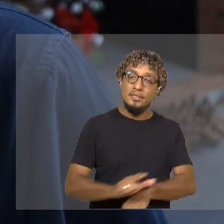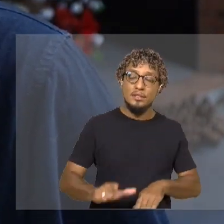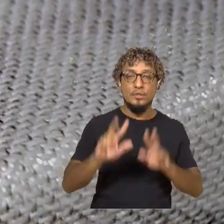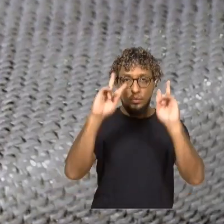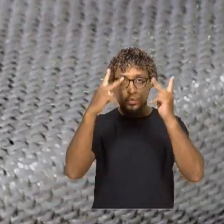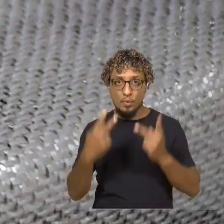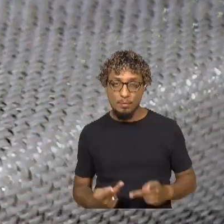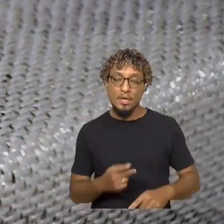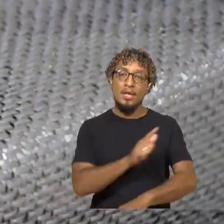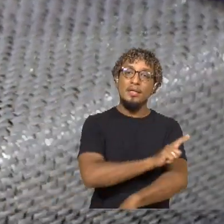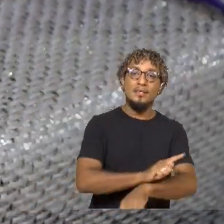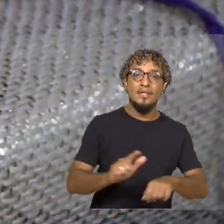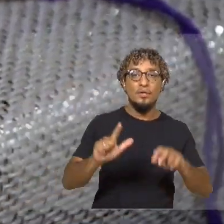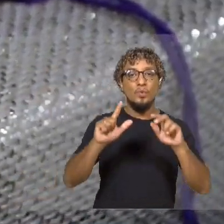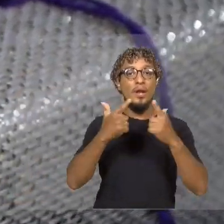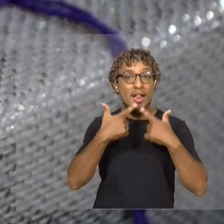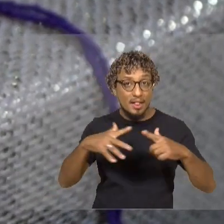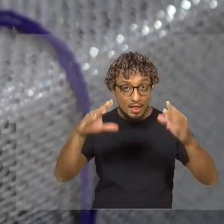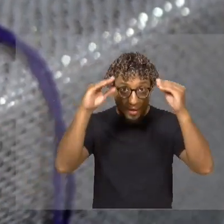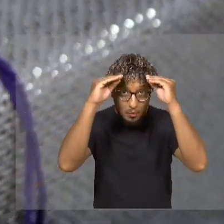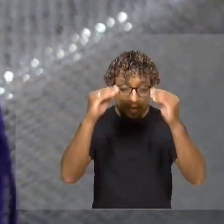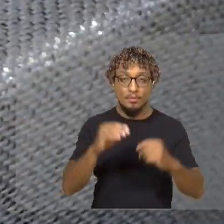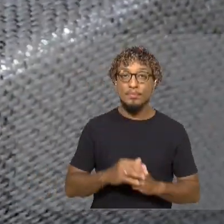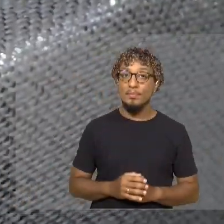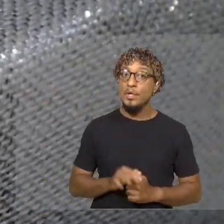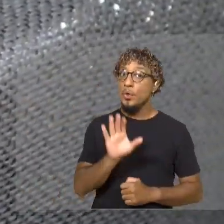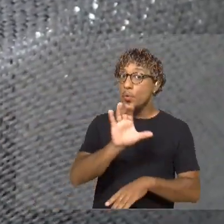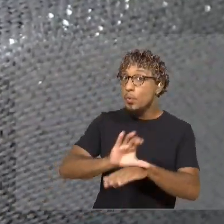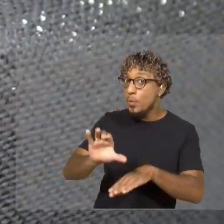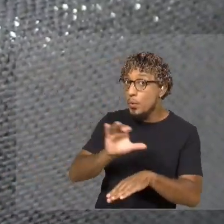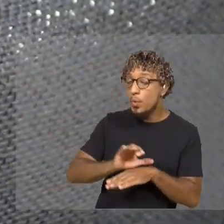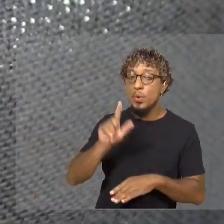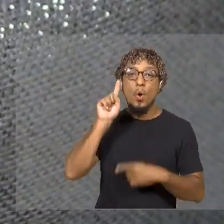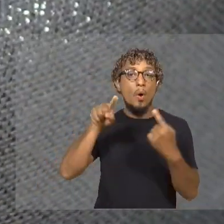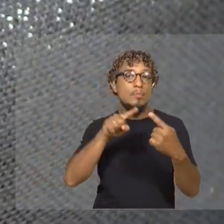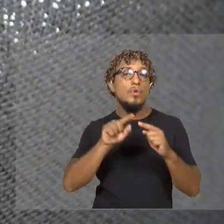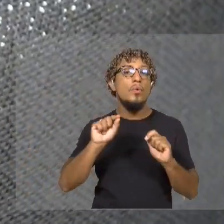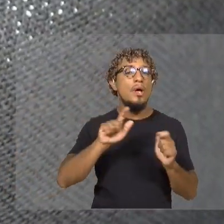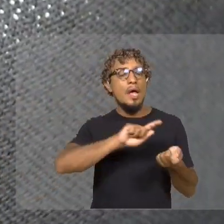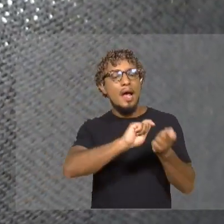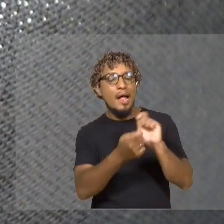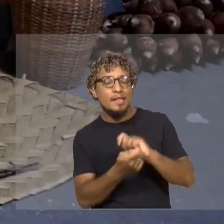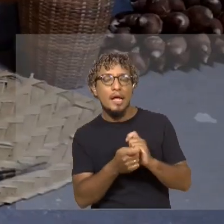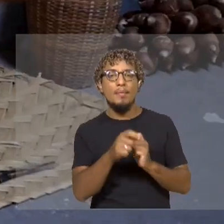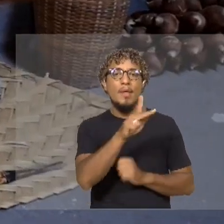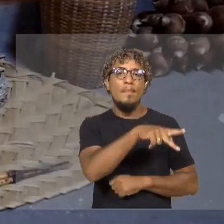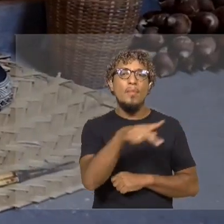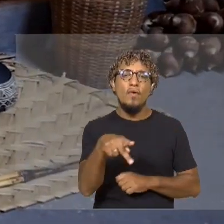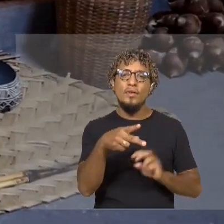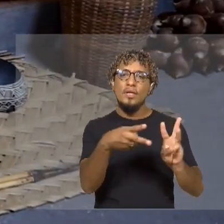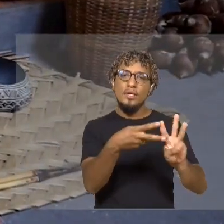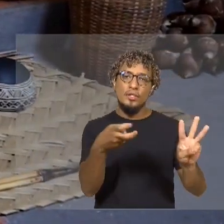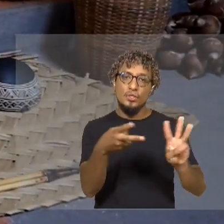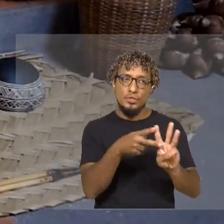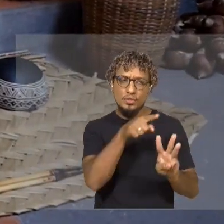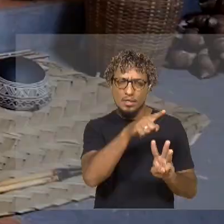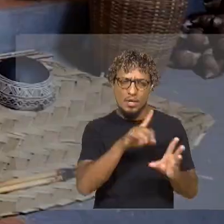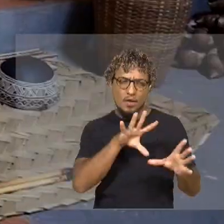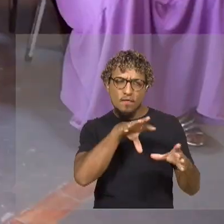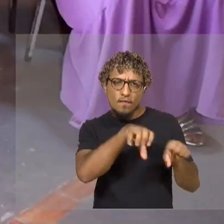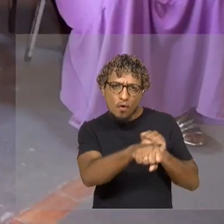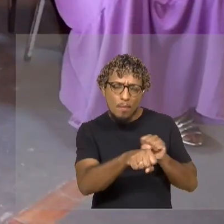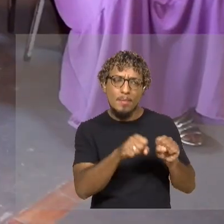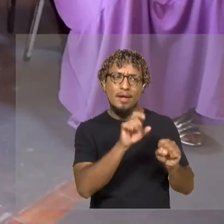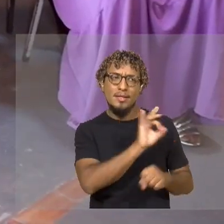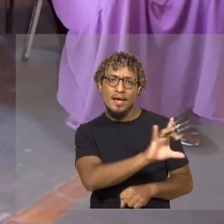de linguagem. O curso tem o objetivo de adequar as demandas por professores indígenas formados para as